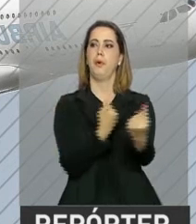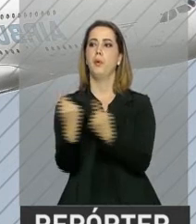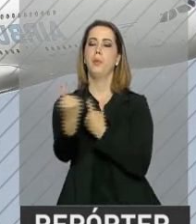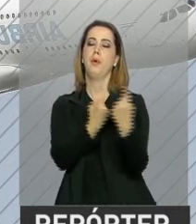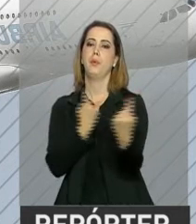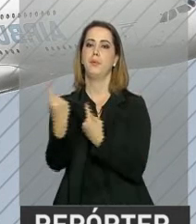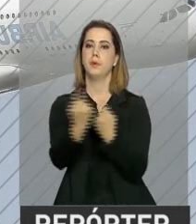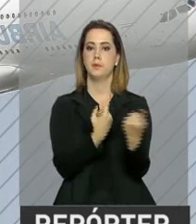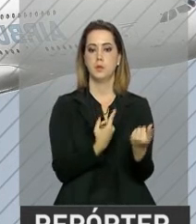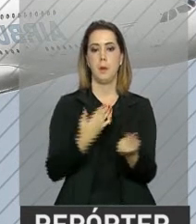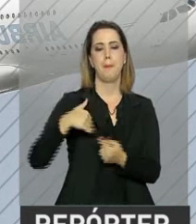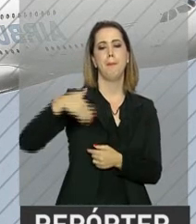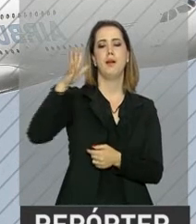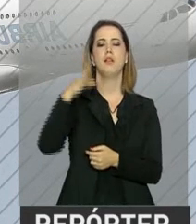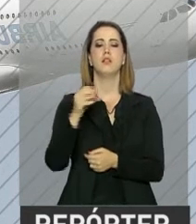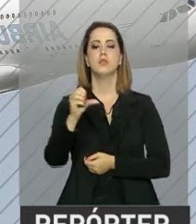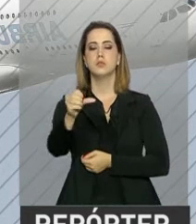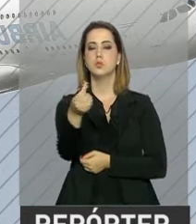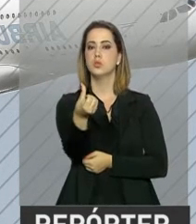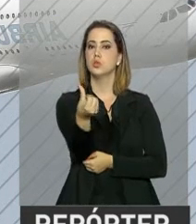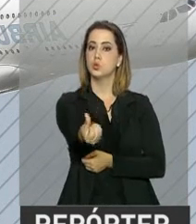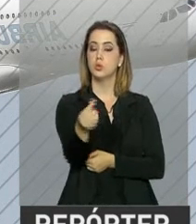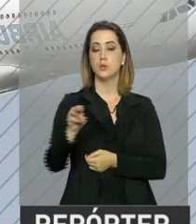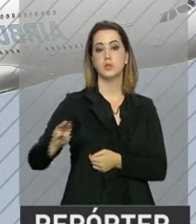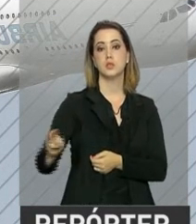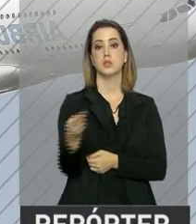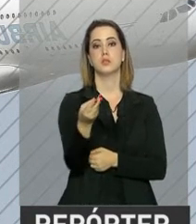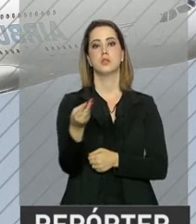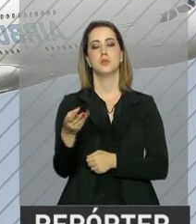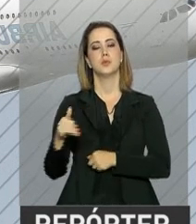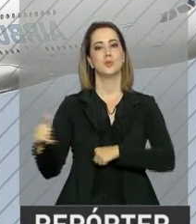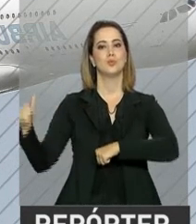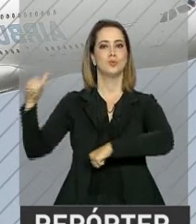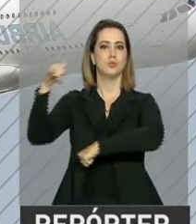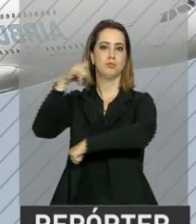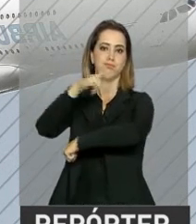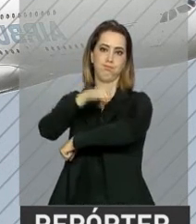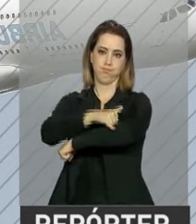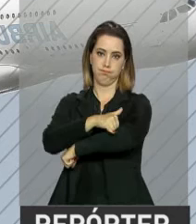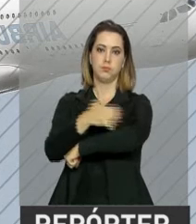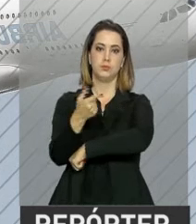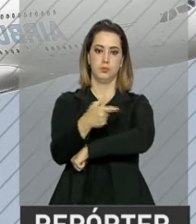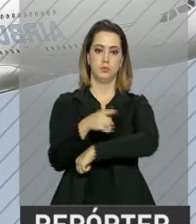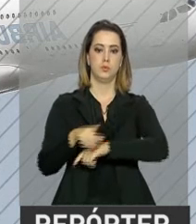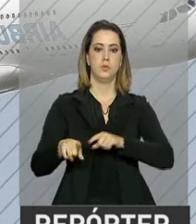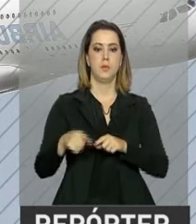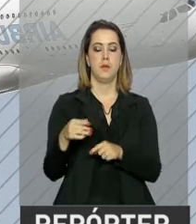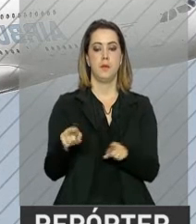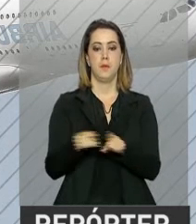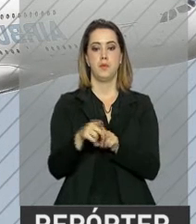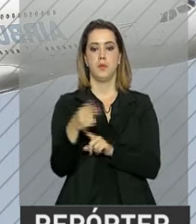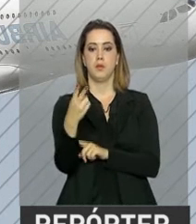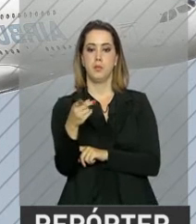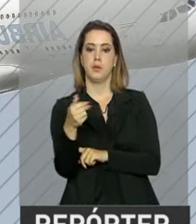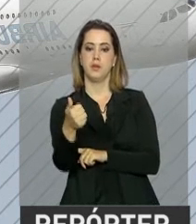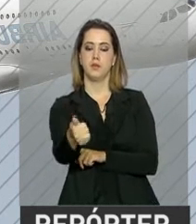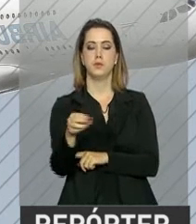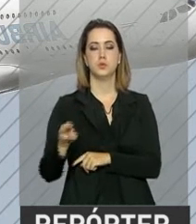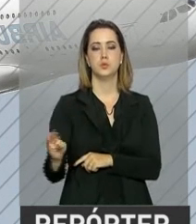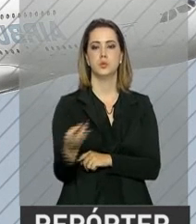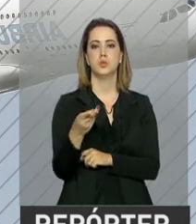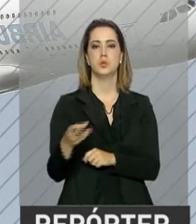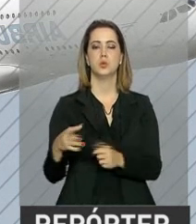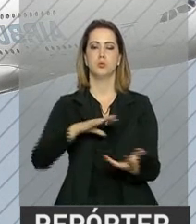Foram mais de 96 milhões em voos domésticos e 21 milhões e meio de passageiros em voos